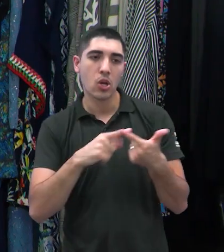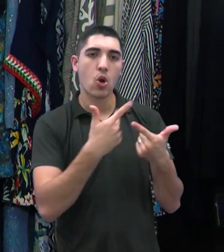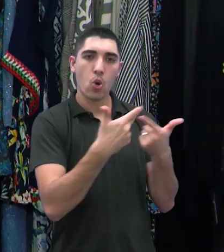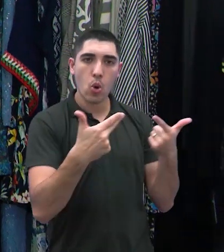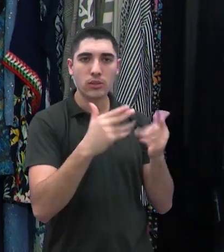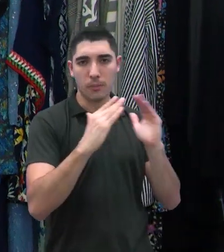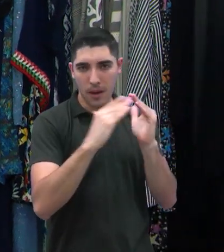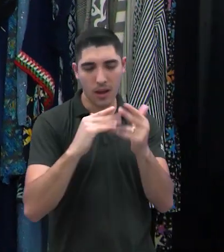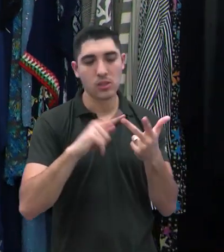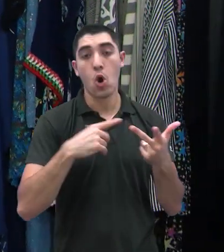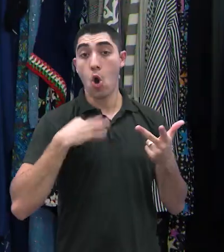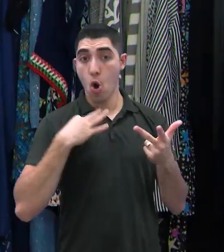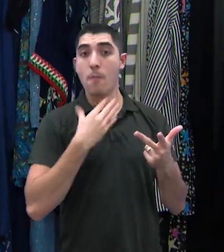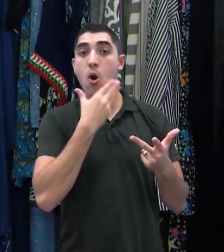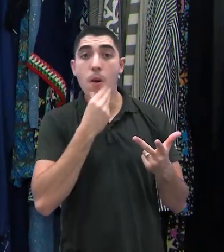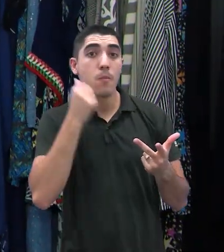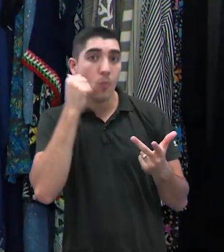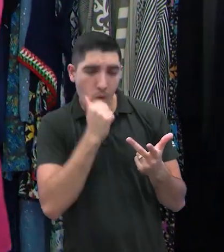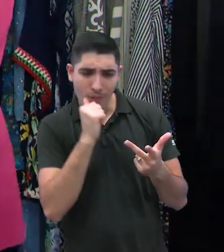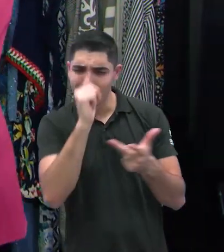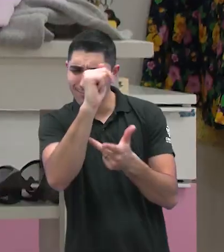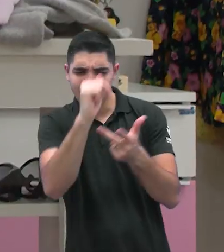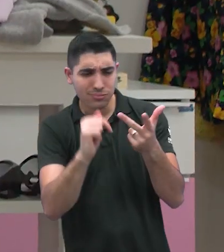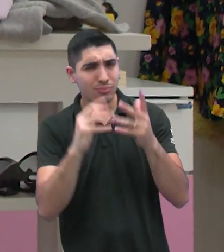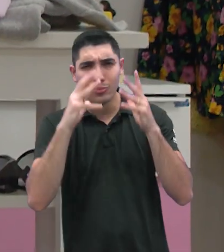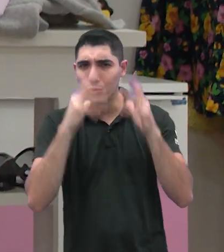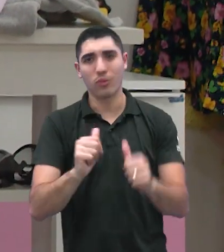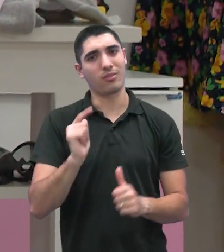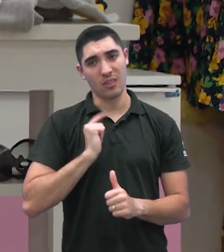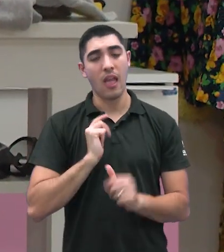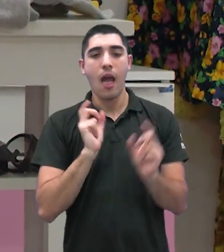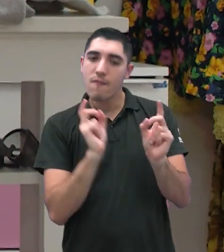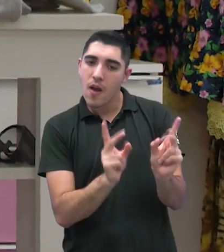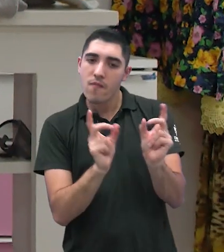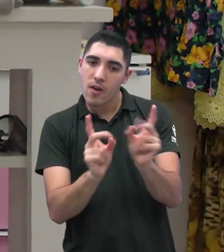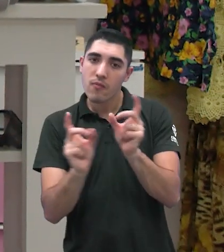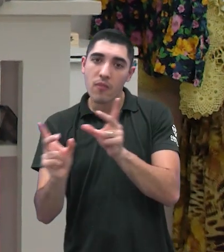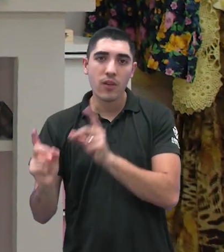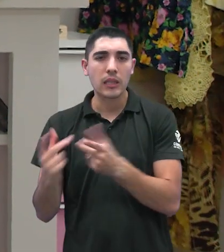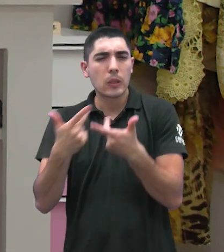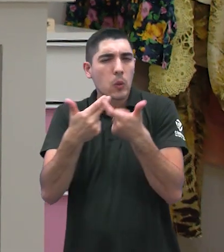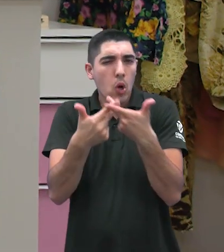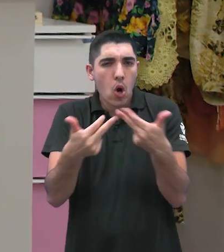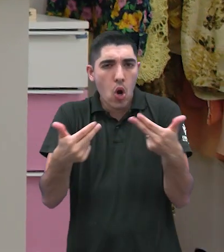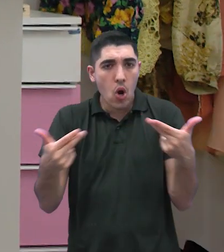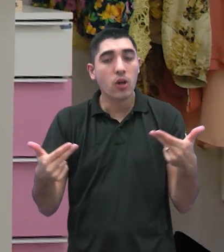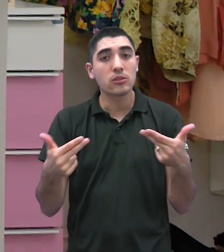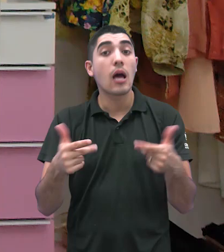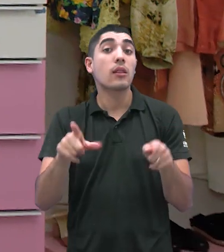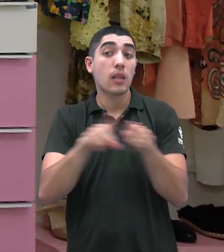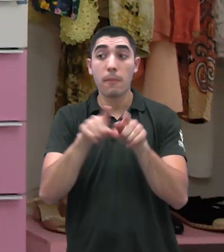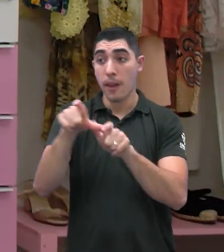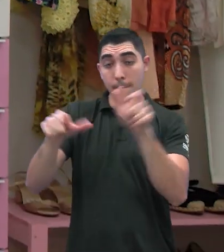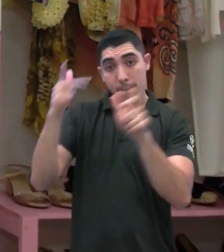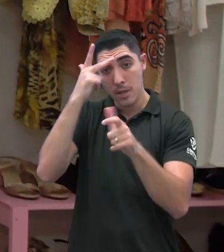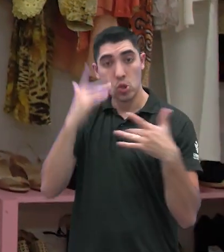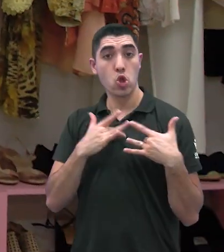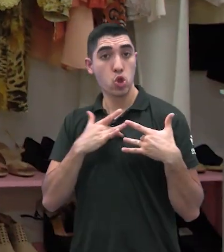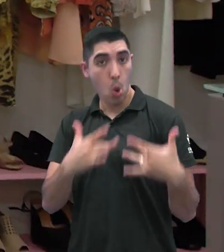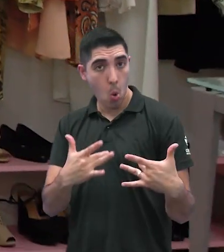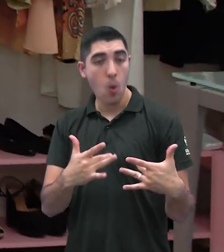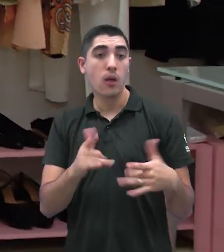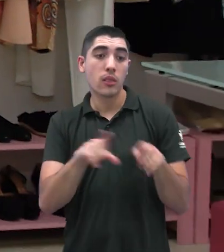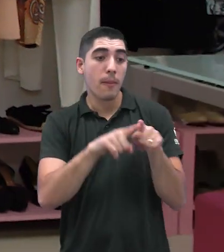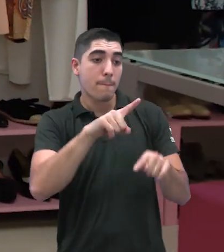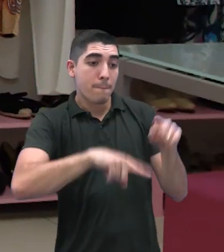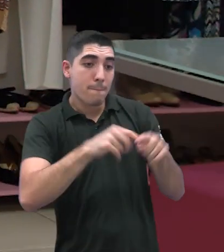a gente tem roupas femininas, masculinas, infantis, a gente tem tudo aqui. E a gente vende essas peças que a gente também recebe de doação e temos